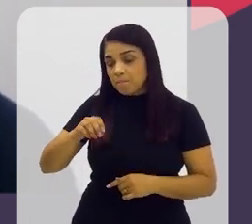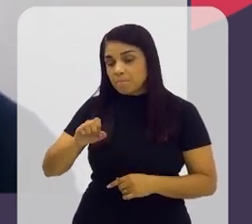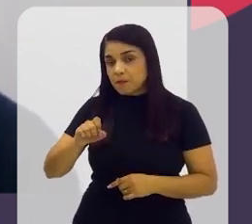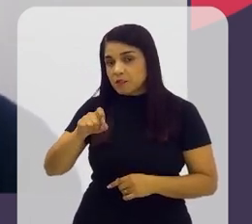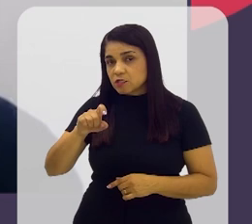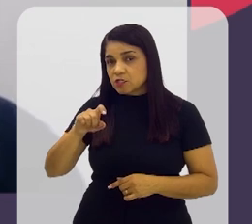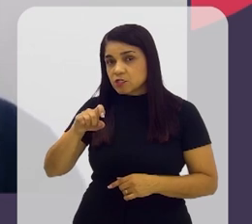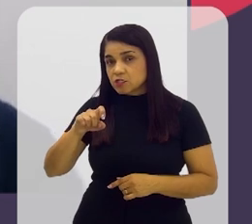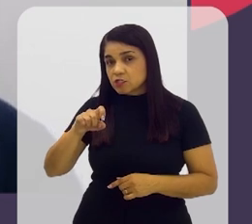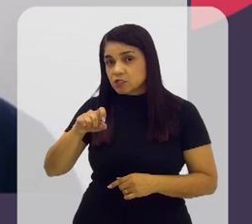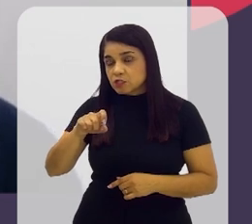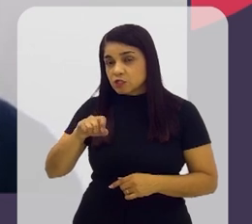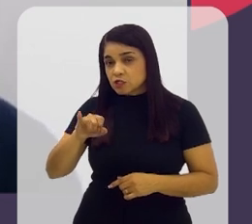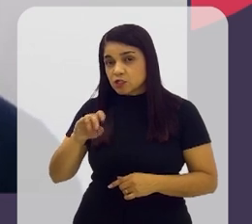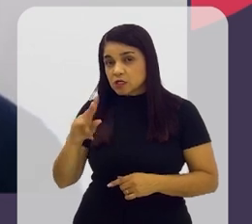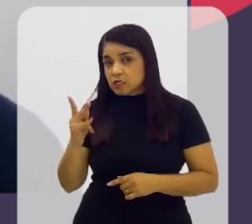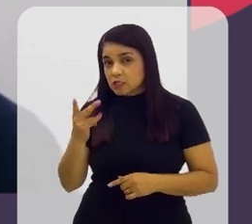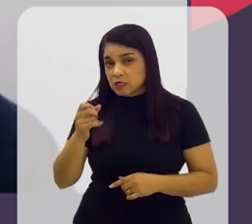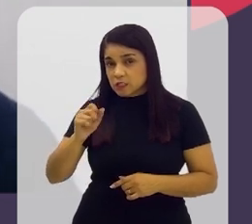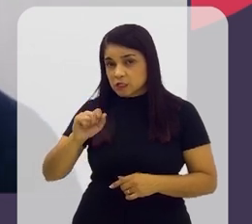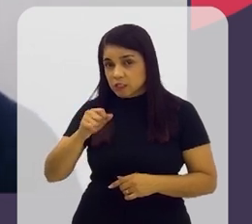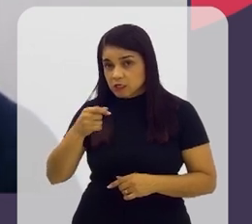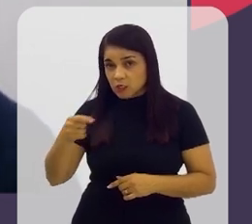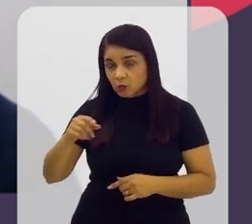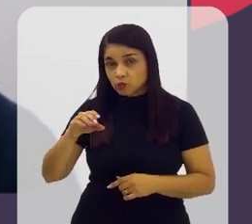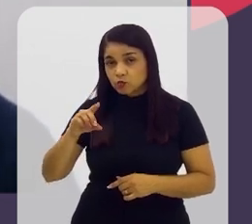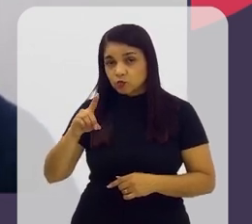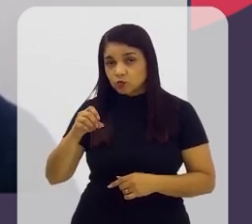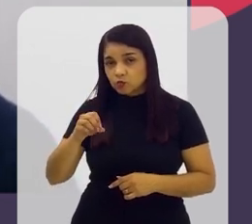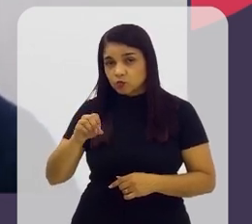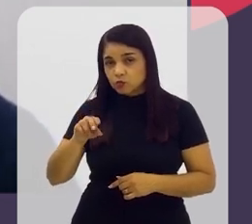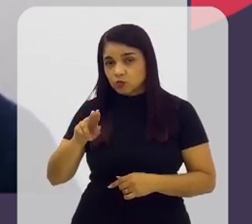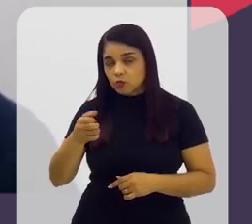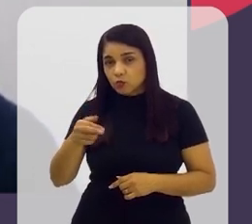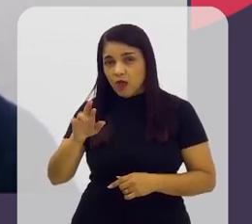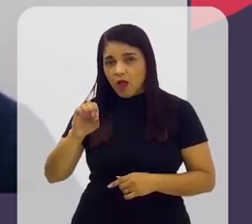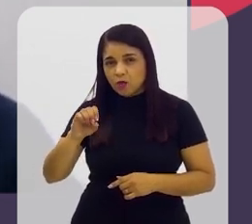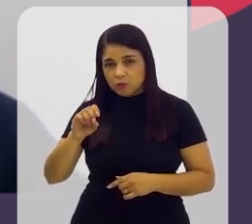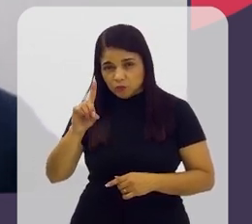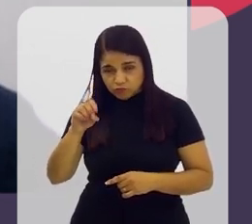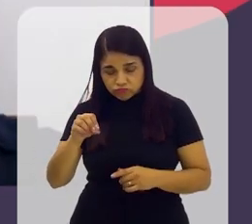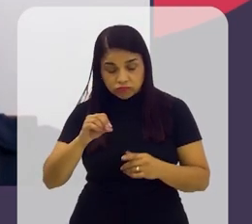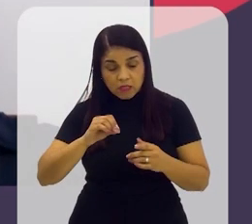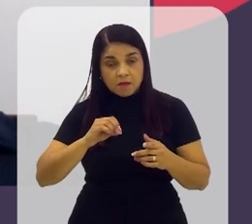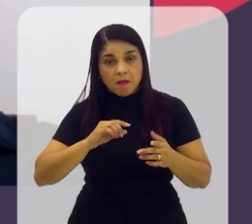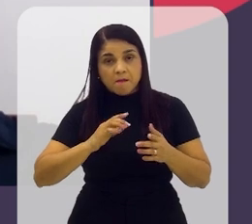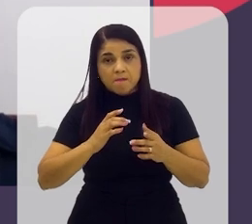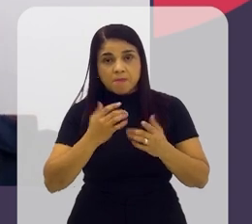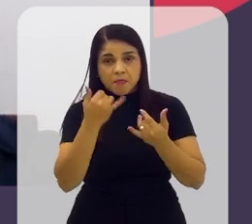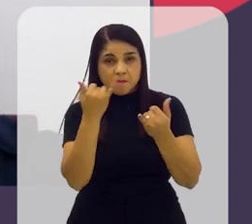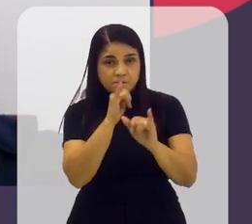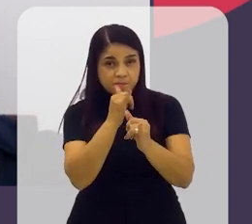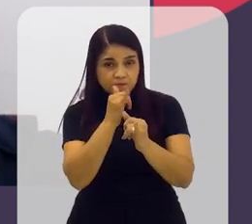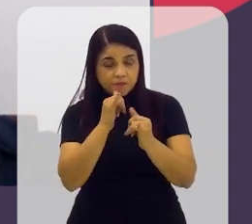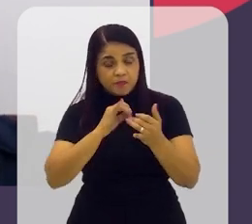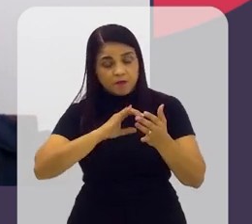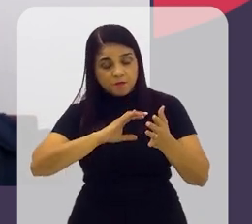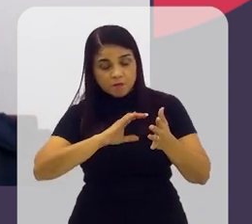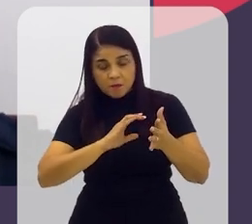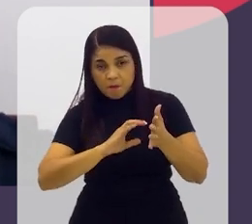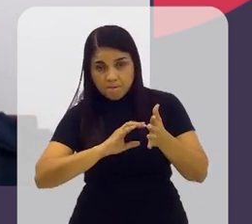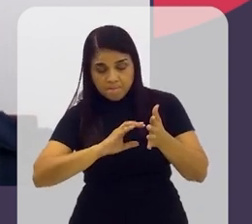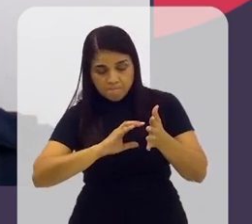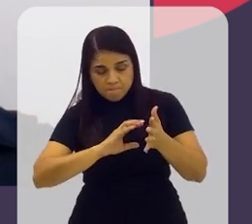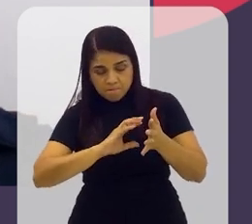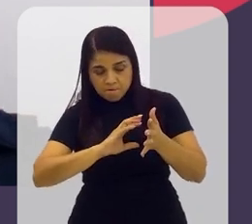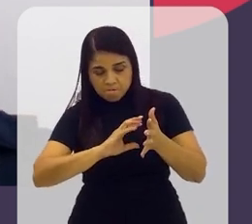é o mexilhão-dourado, né? Ele se multiplicou muito em hidrelétricas, principalmente nas bacias de Minas Gerais. E é